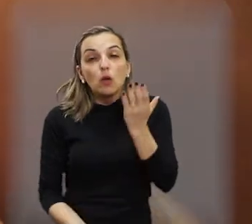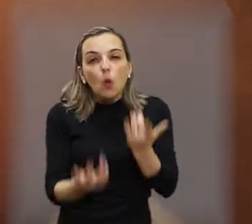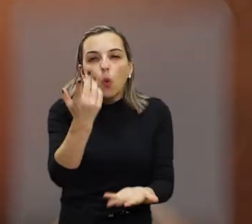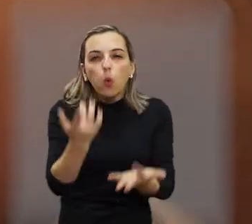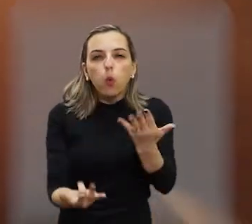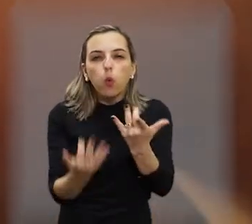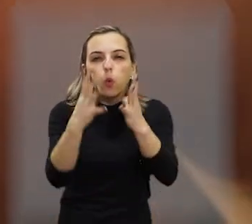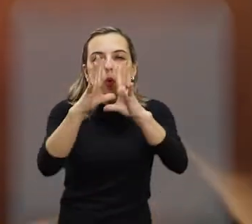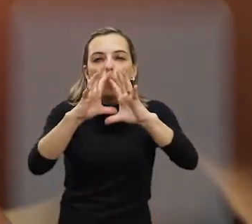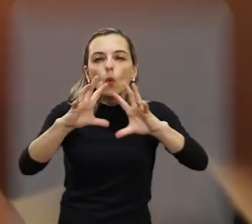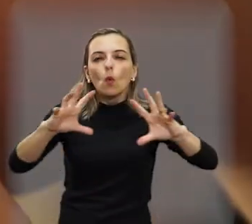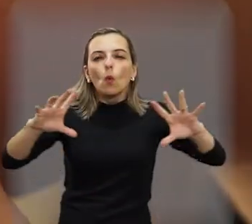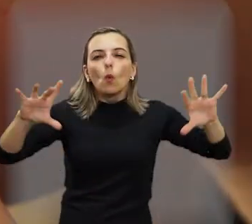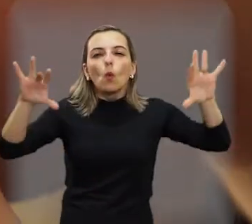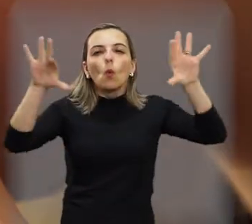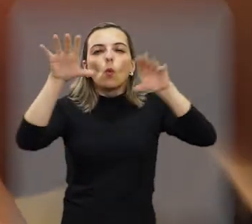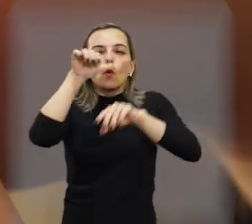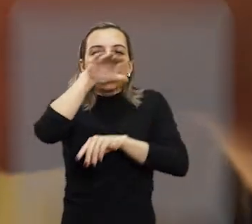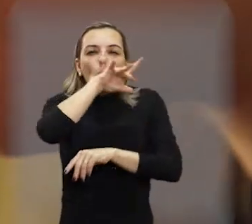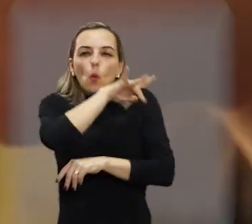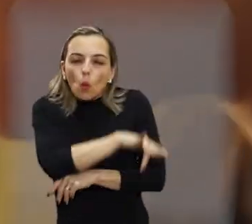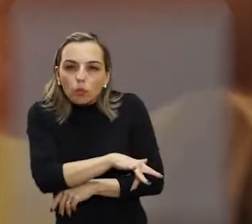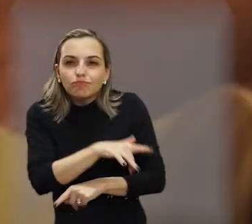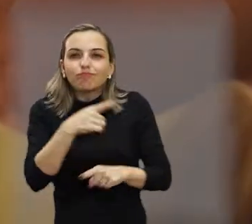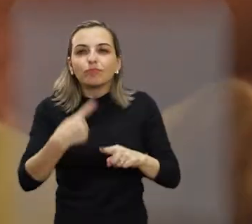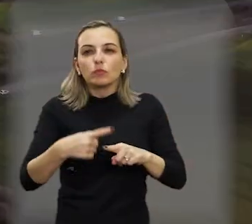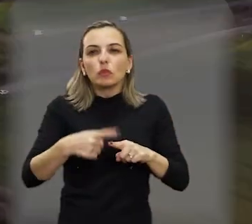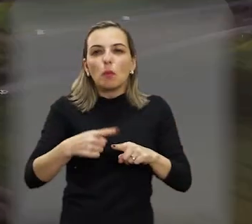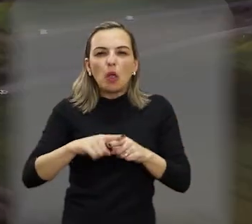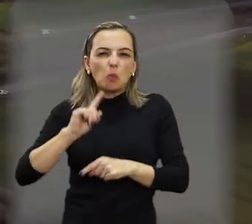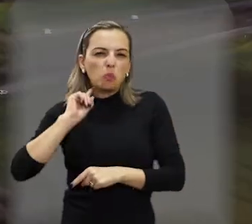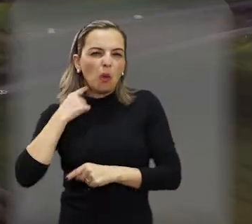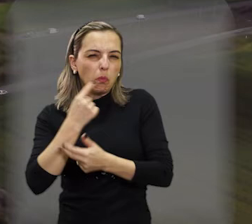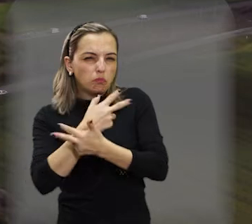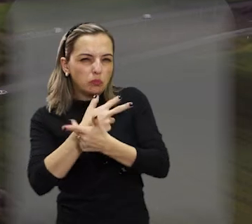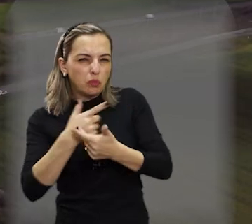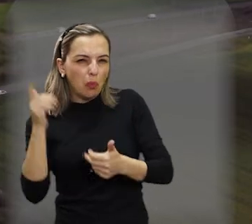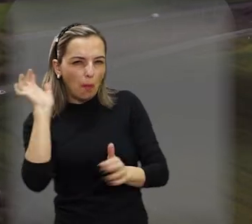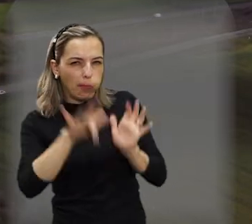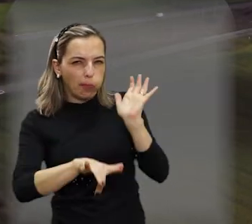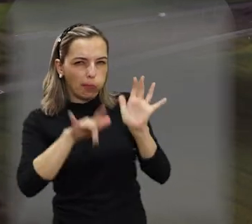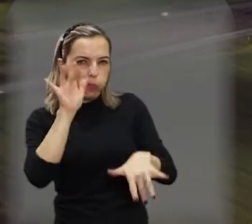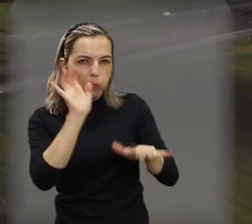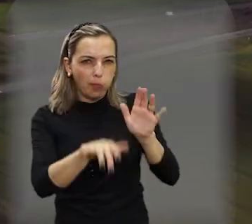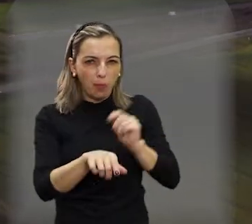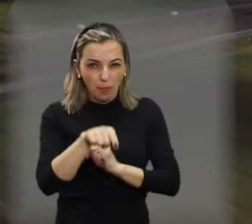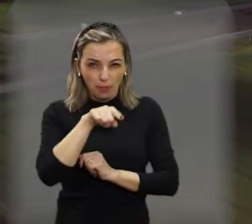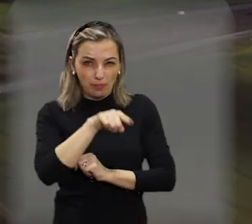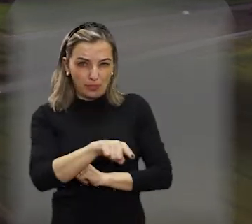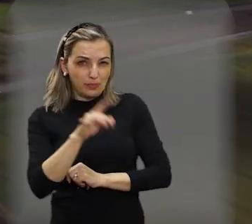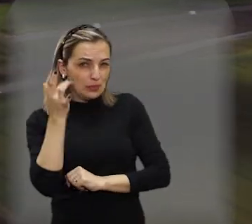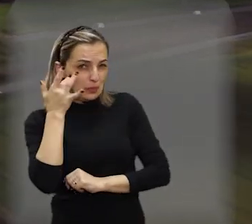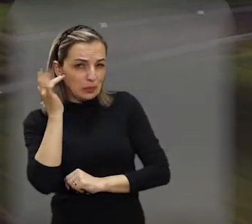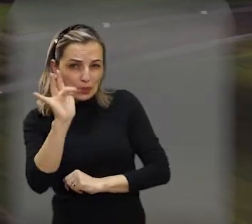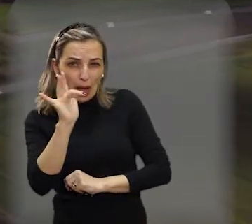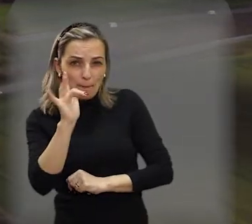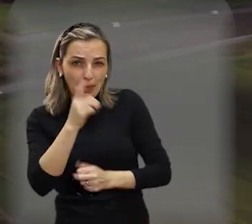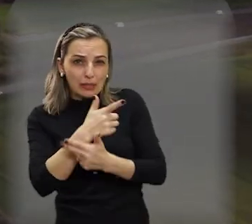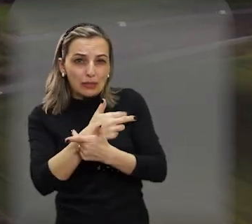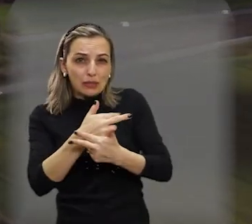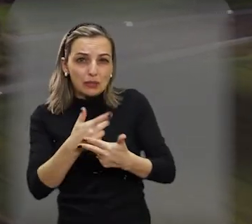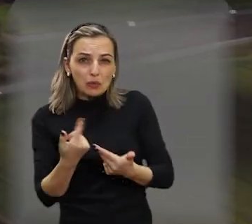realizadas adequadamente. Outra coisa que é importante relatar quanto aos poluentes é que a gente nunca sabe o que sai dessa